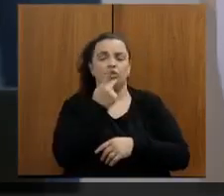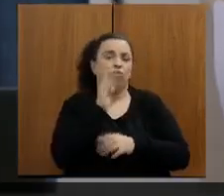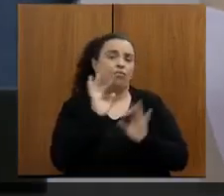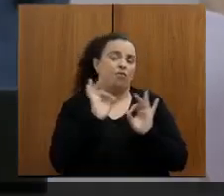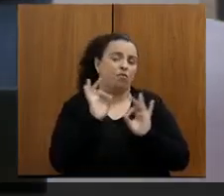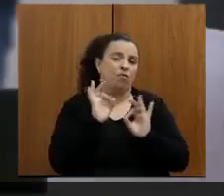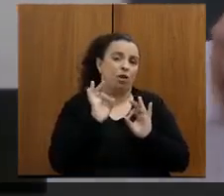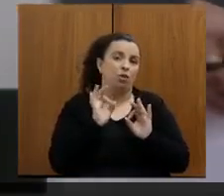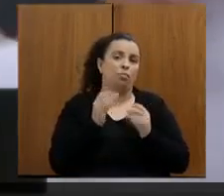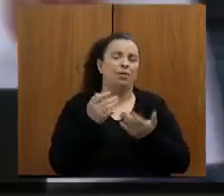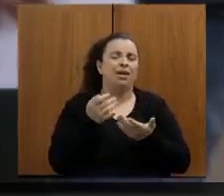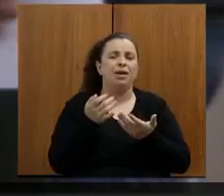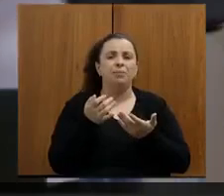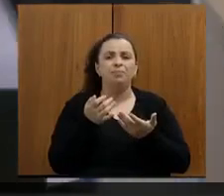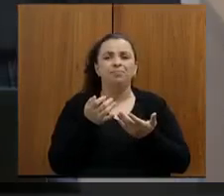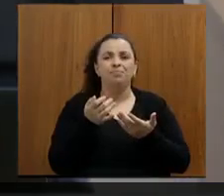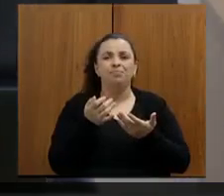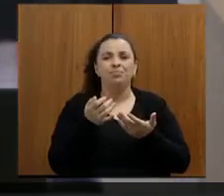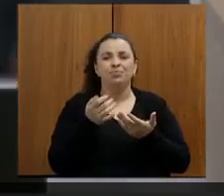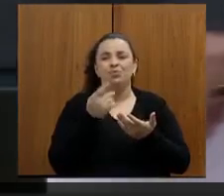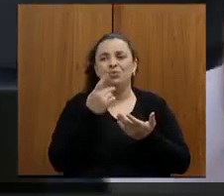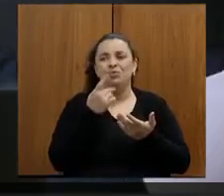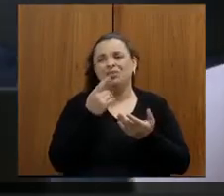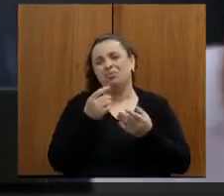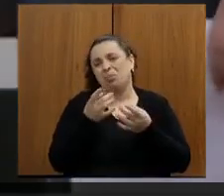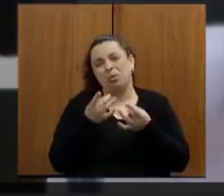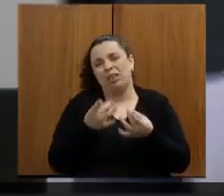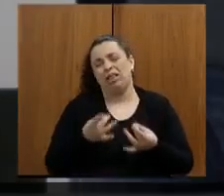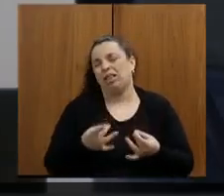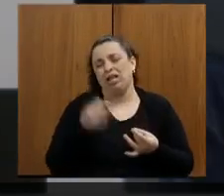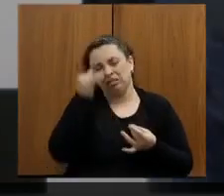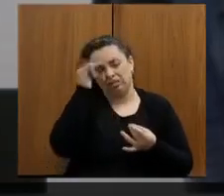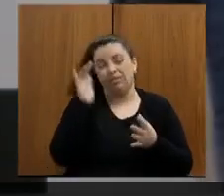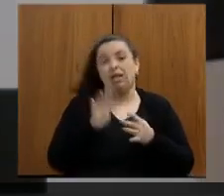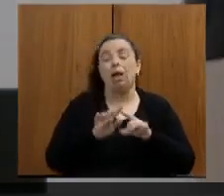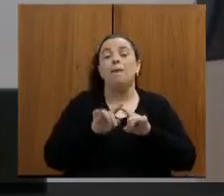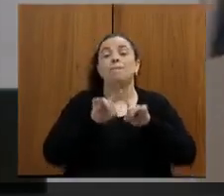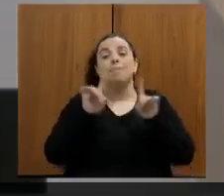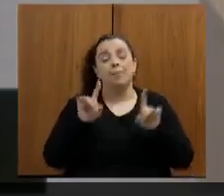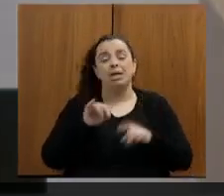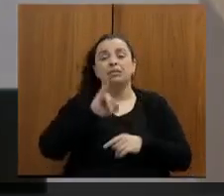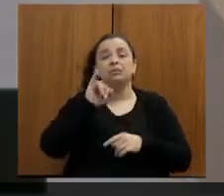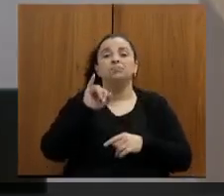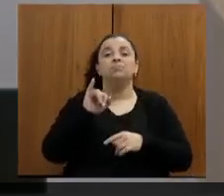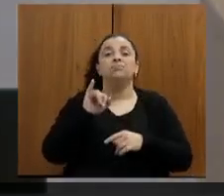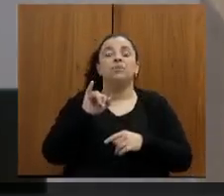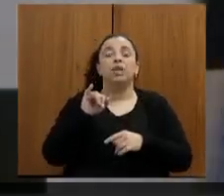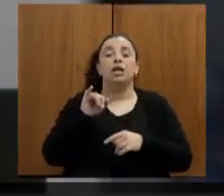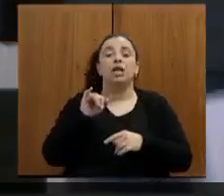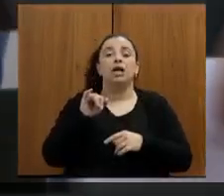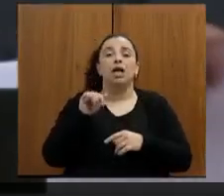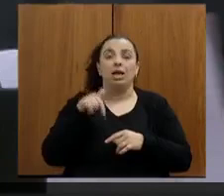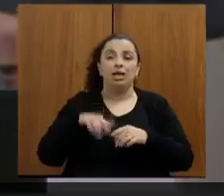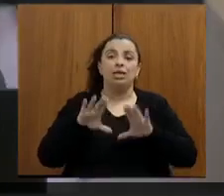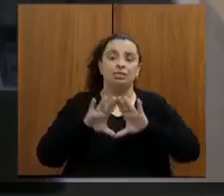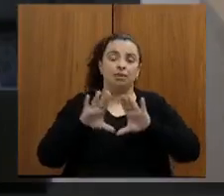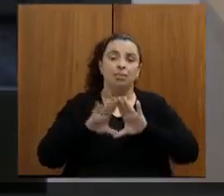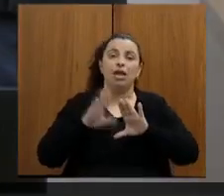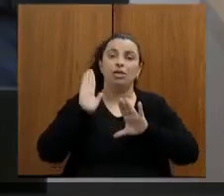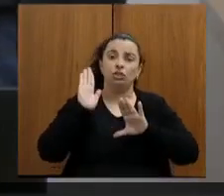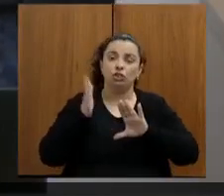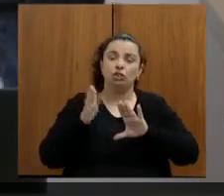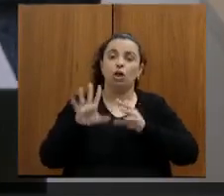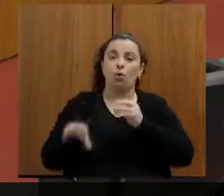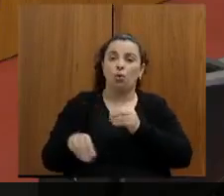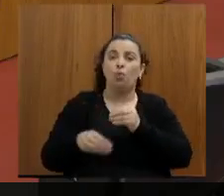até para um não criar melindres mas as destinamos Deputado João Leite para o Corpo